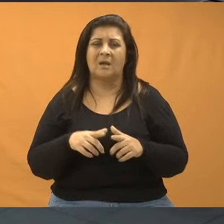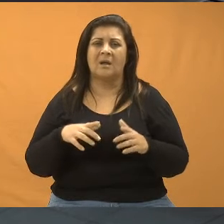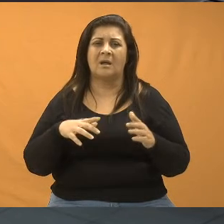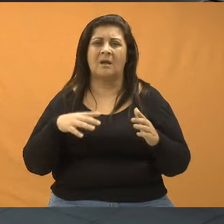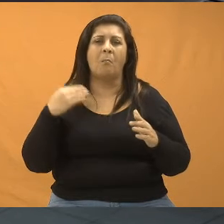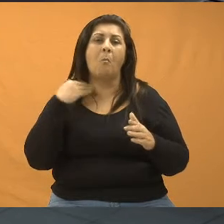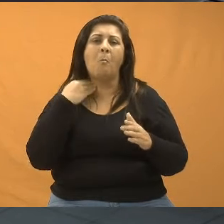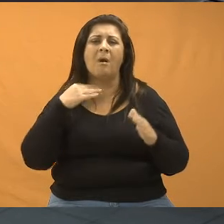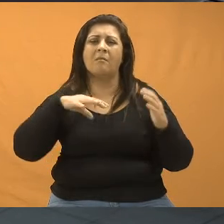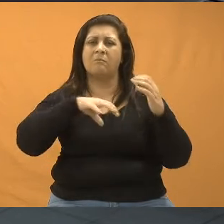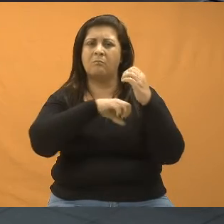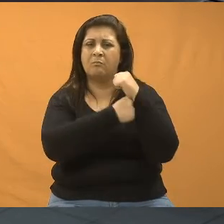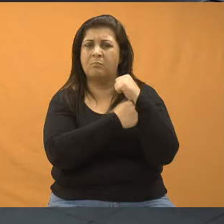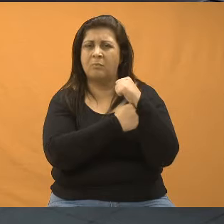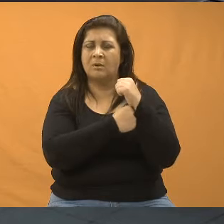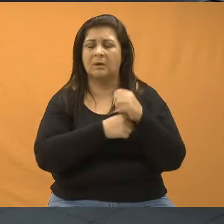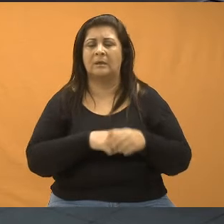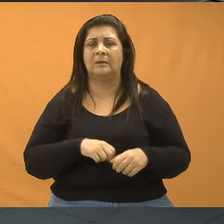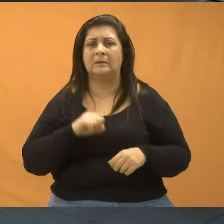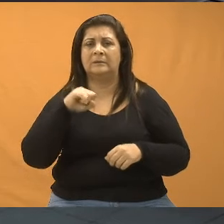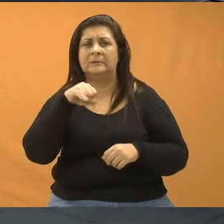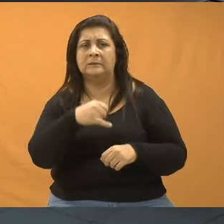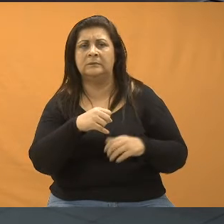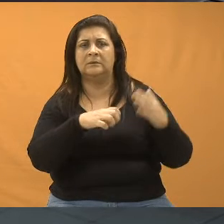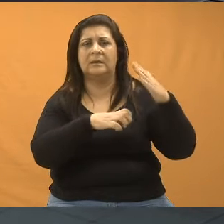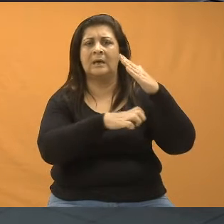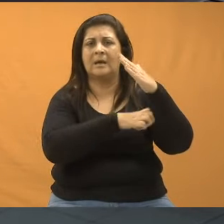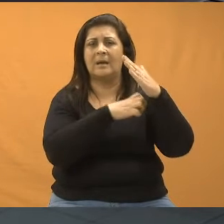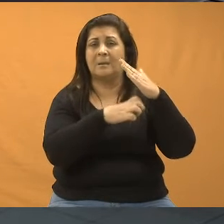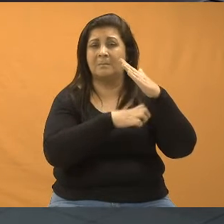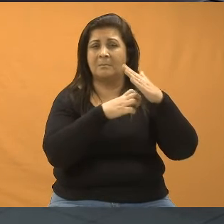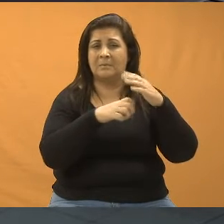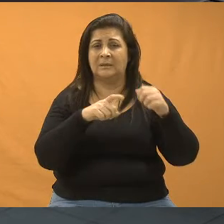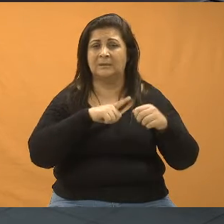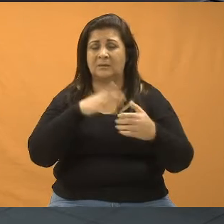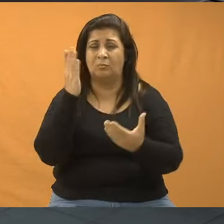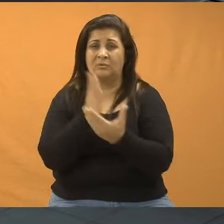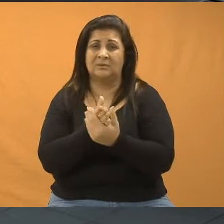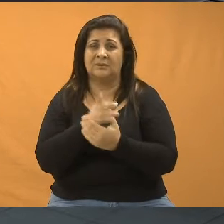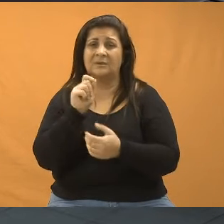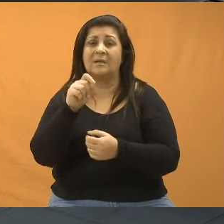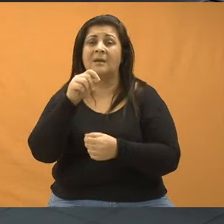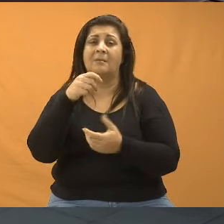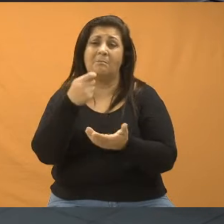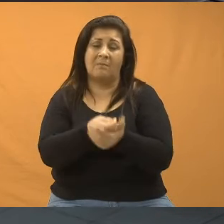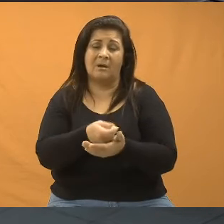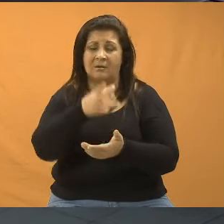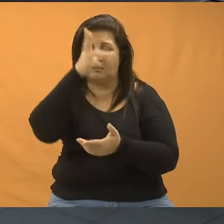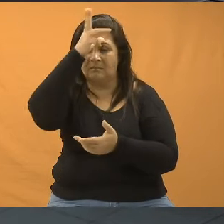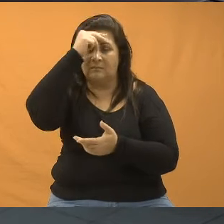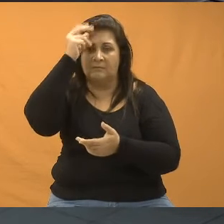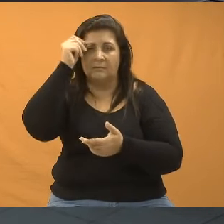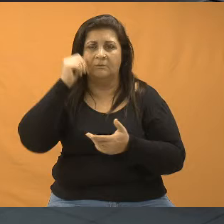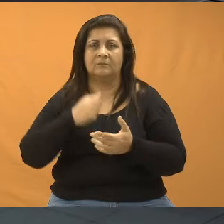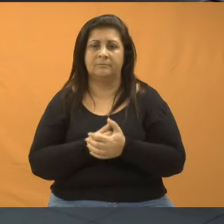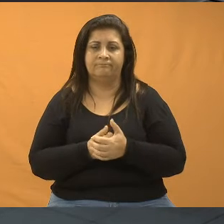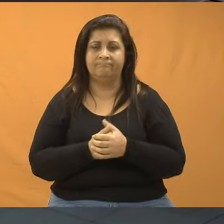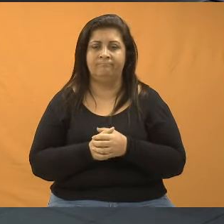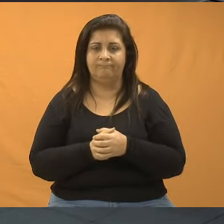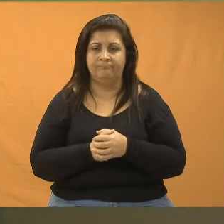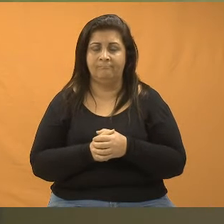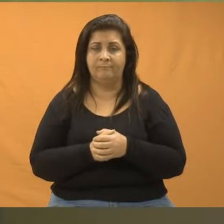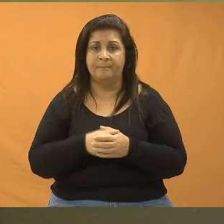conta porque tem fornecedor com decisão judicial e a Santa Casa não tem dinheiro para pagar, quem paga é a prefeitura. Então, além do valor